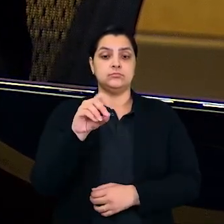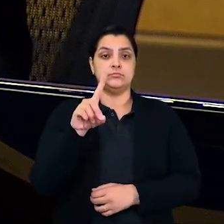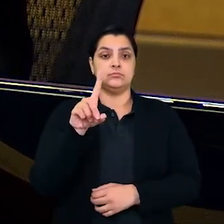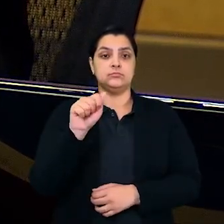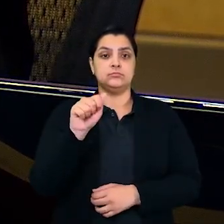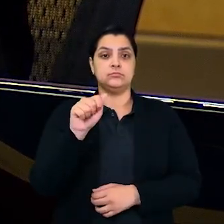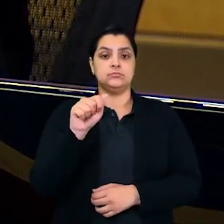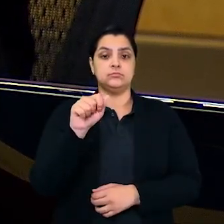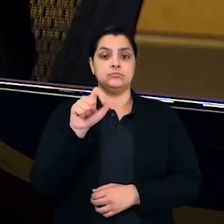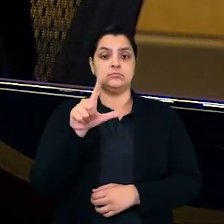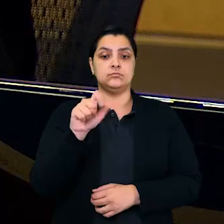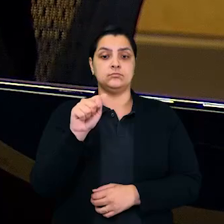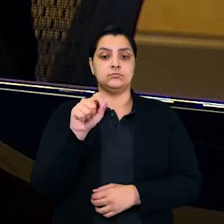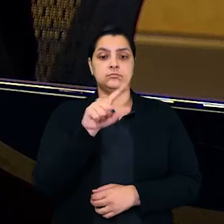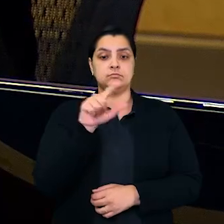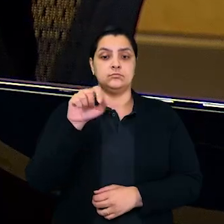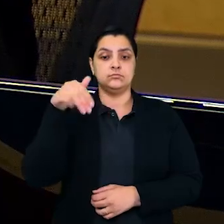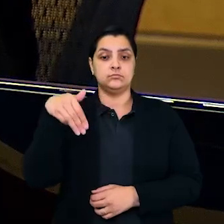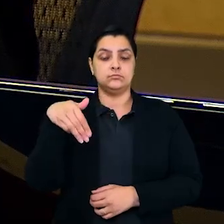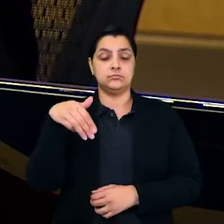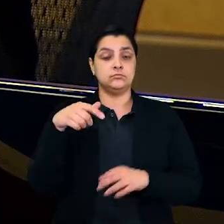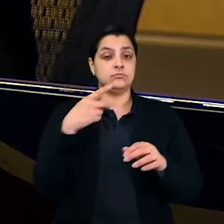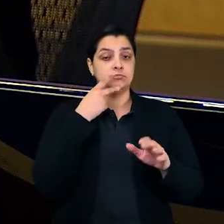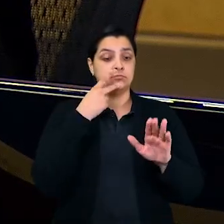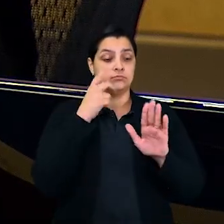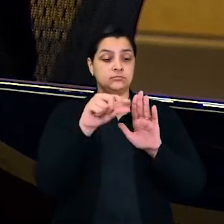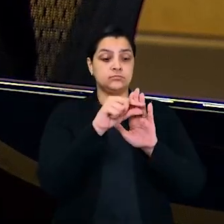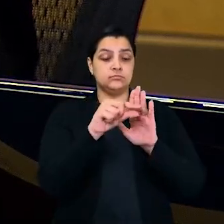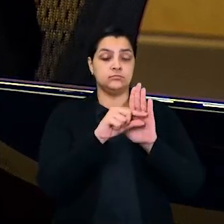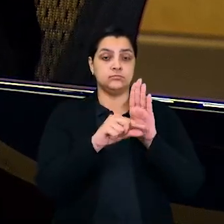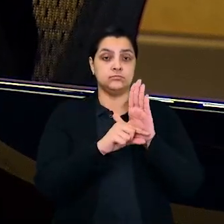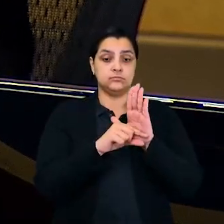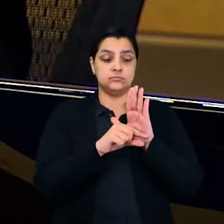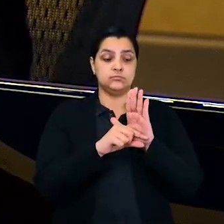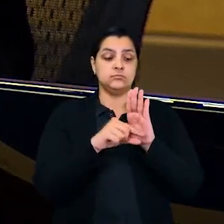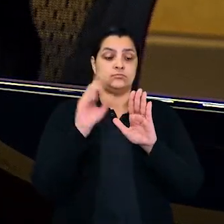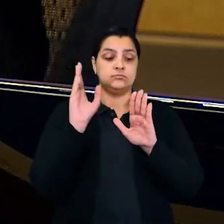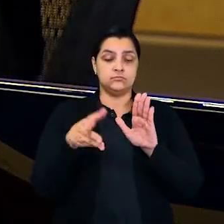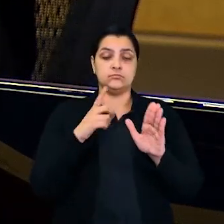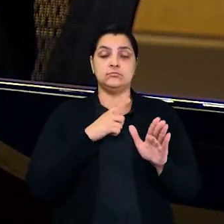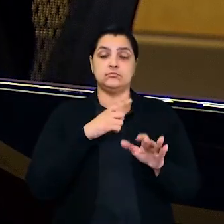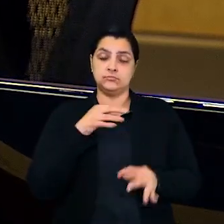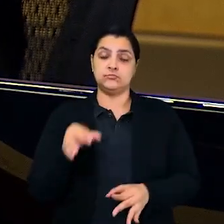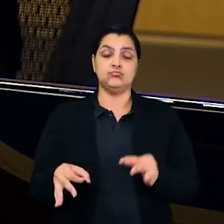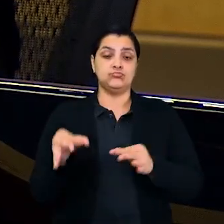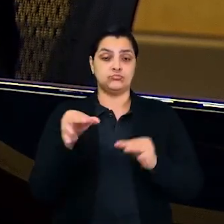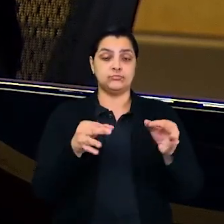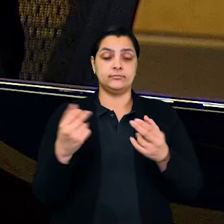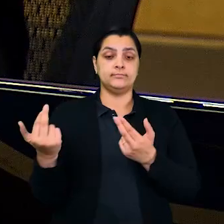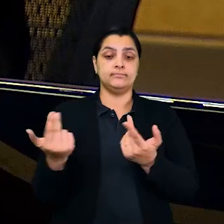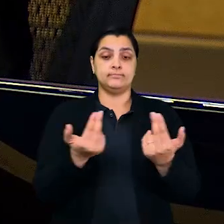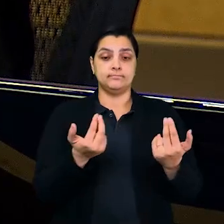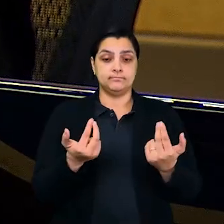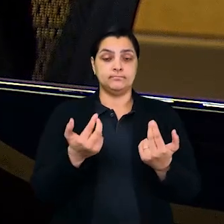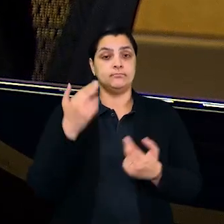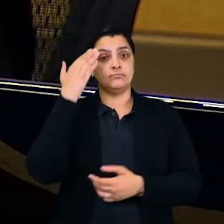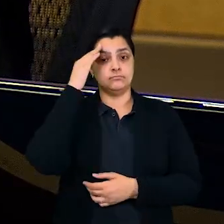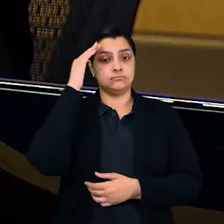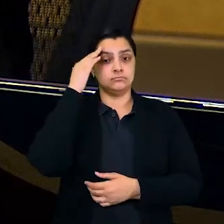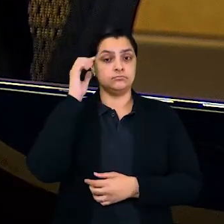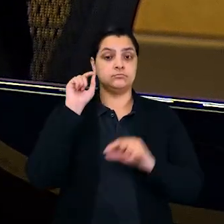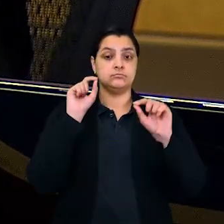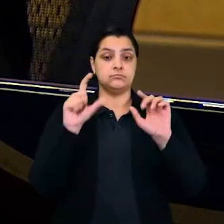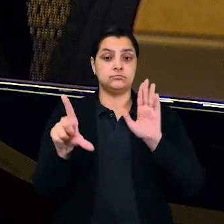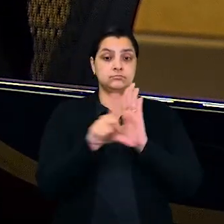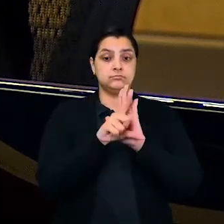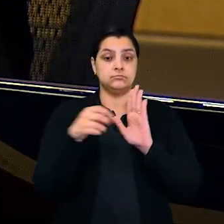Oreste Dallazen, em que ele diz que o dispositivo decorre de precedentes desta Corte, com entendimento no sentido